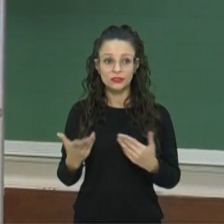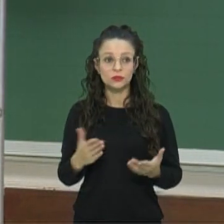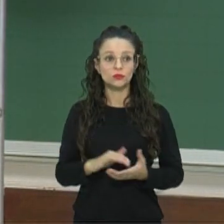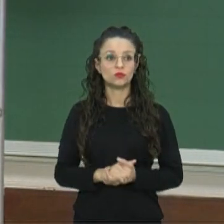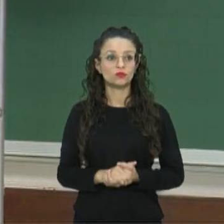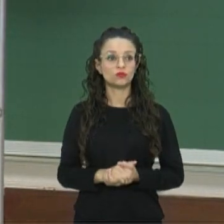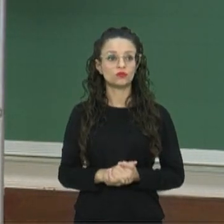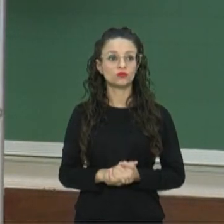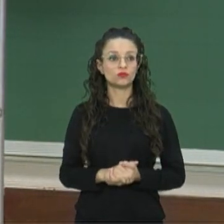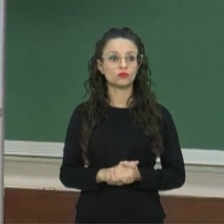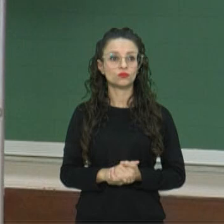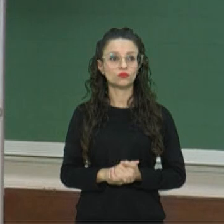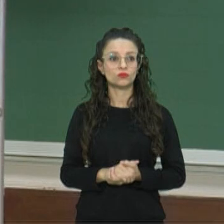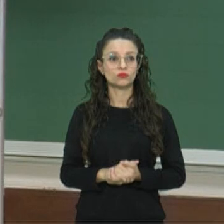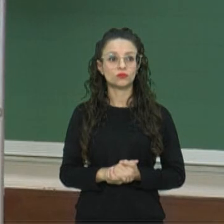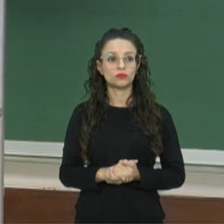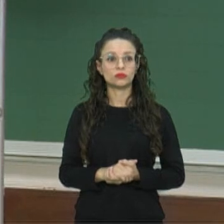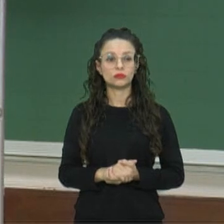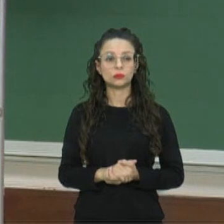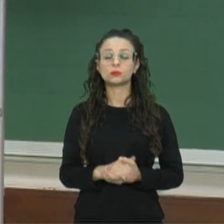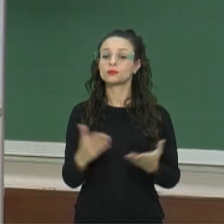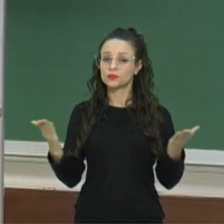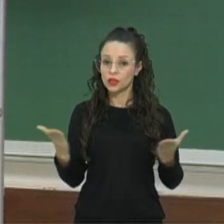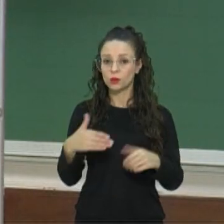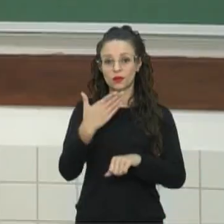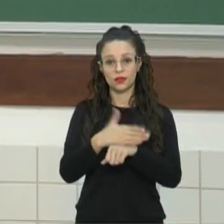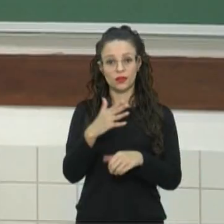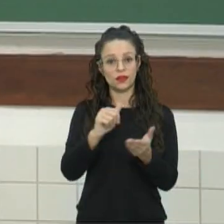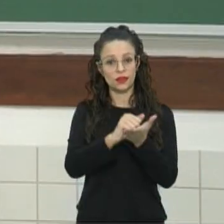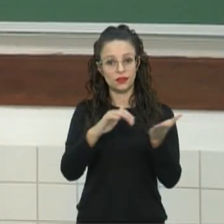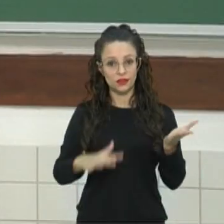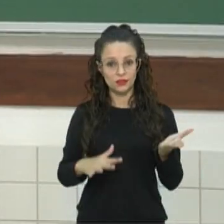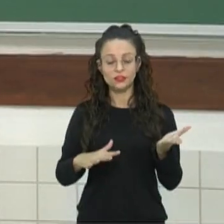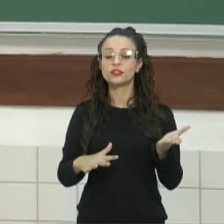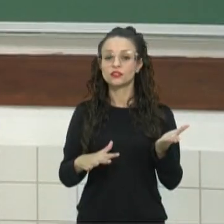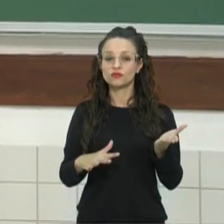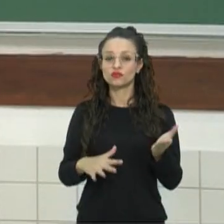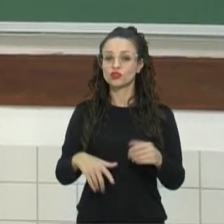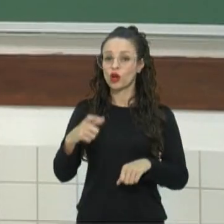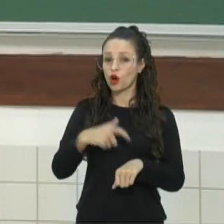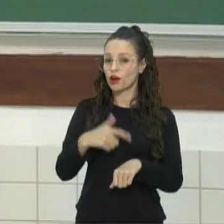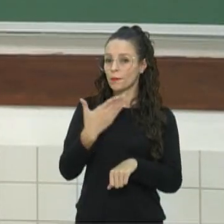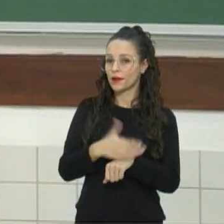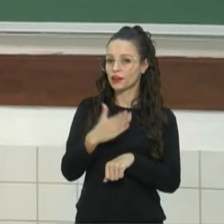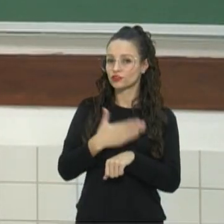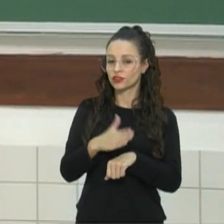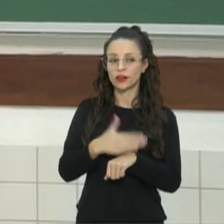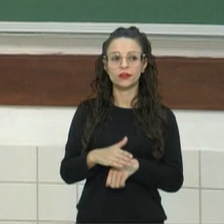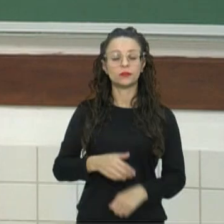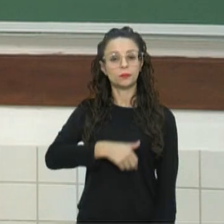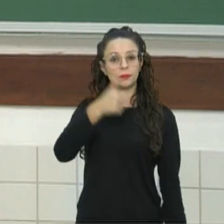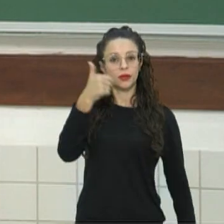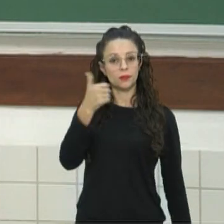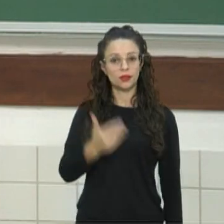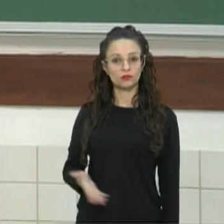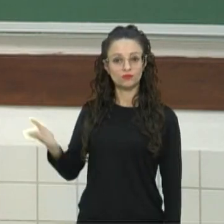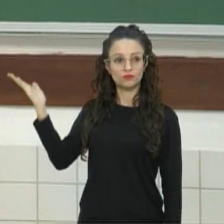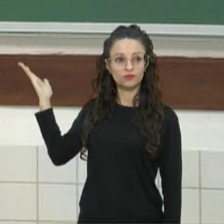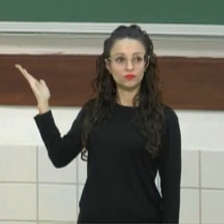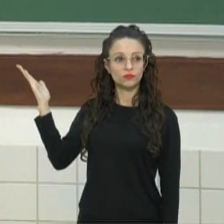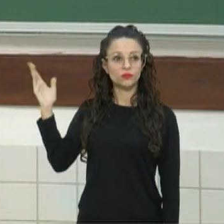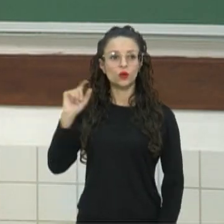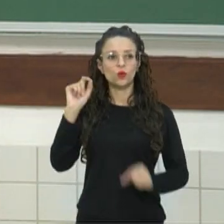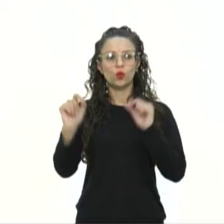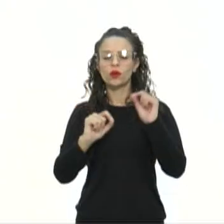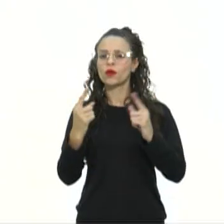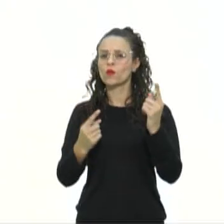tá? E vamos para os nossos exercícios, para a nossa hora de praticar. Primeiro exercício na tela, qual